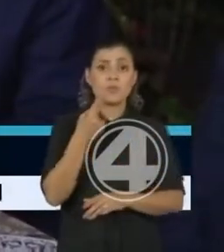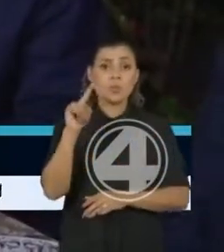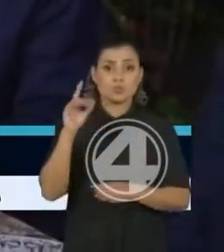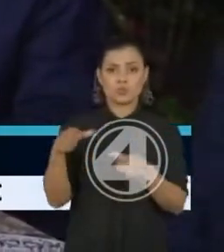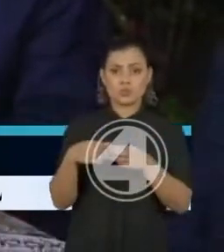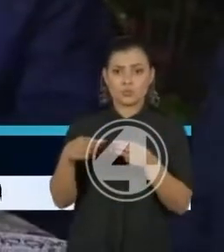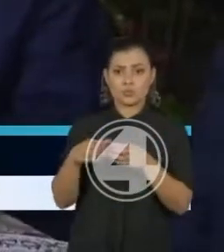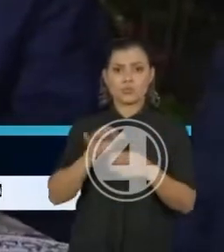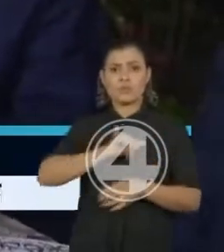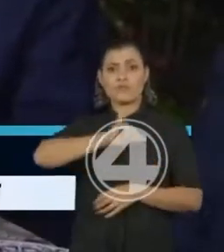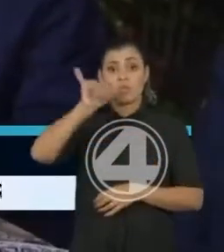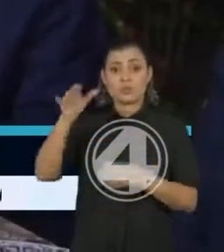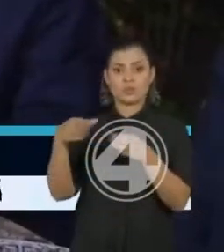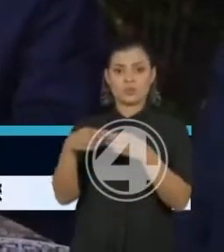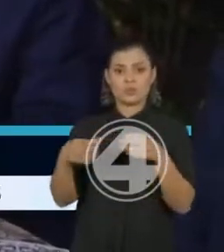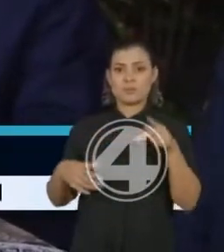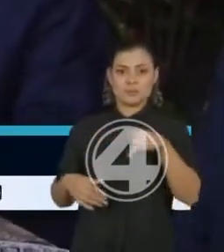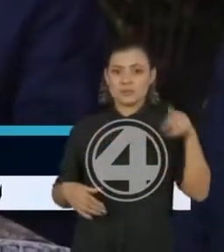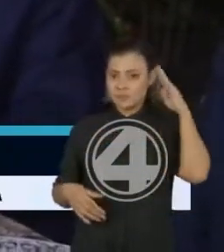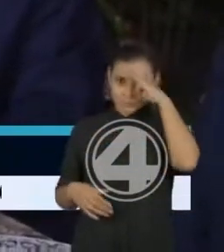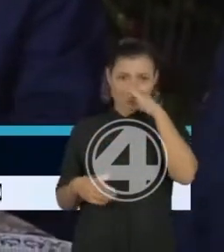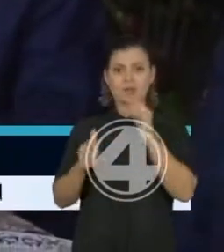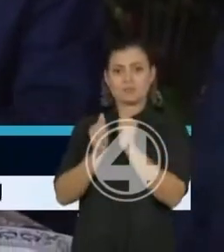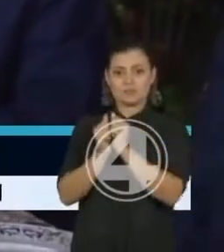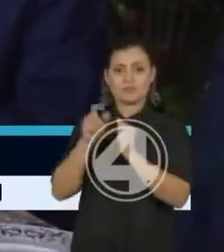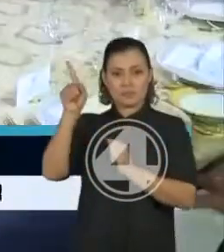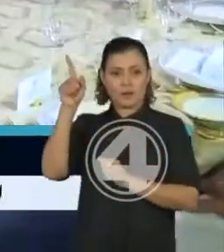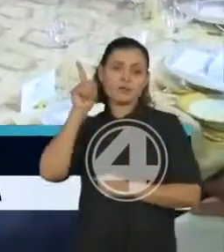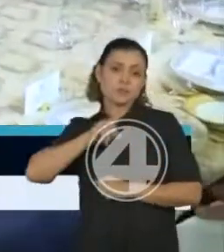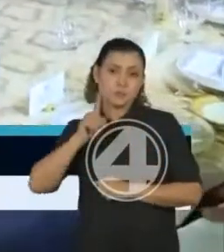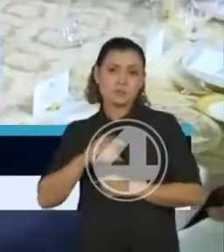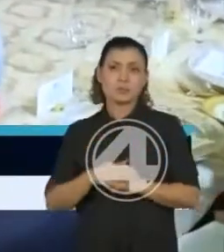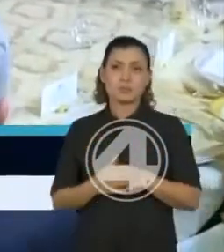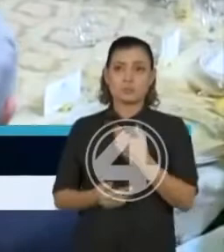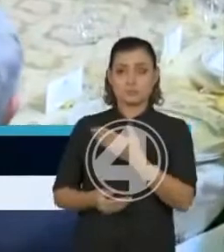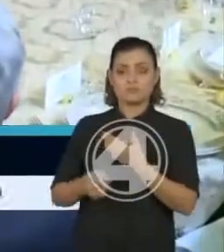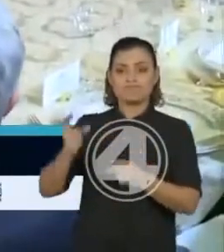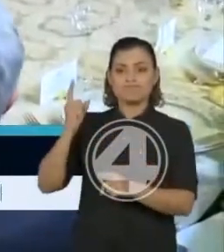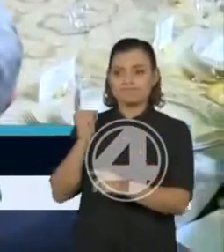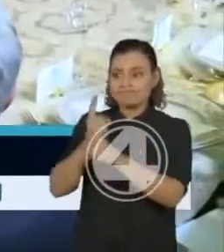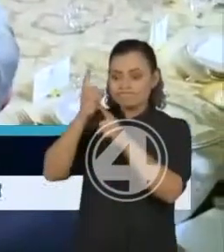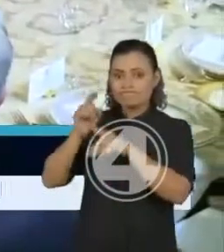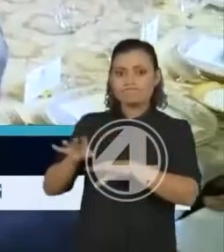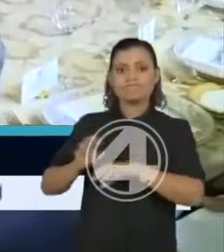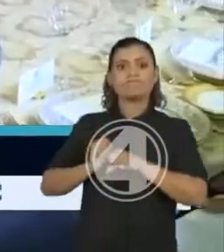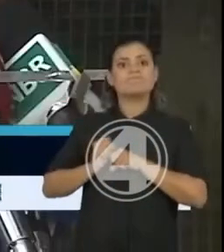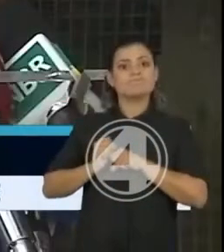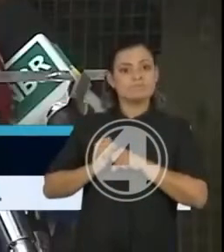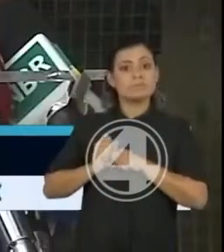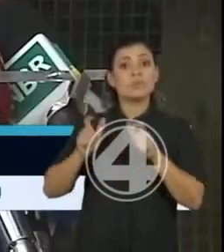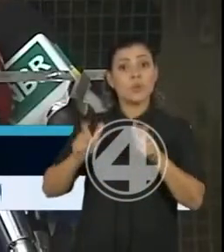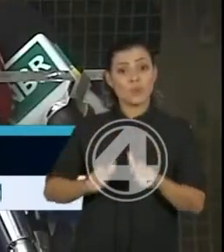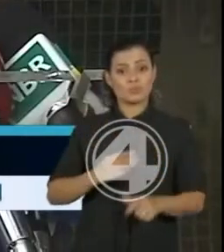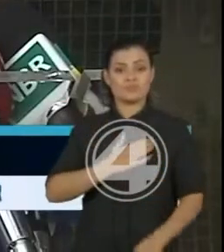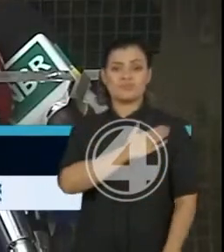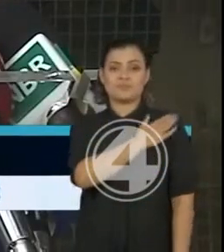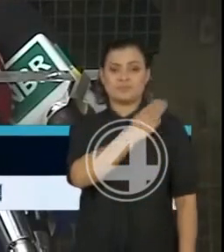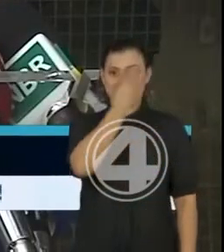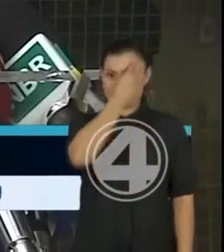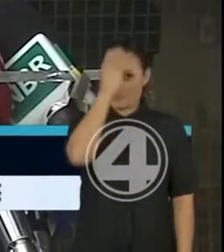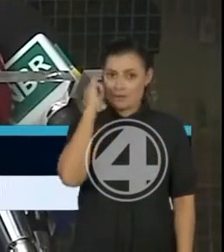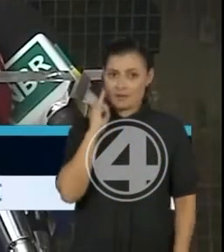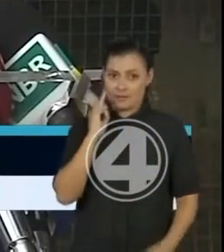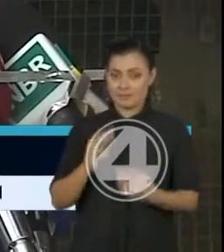da equipe que viajou com o presidente jair bolsonaro para os estados unidos a testar positivo para o convite 19 foi o general